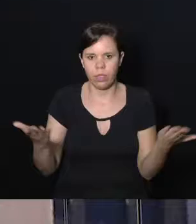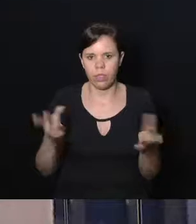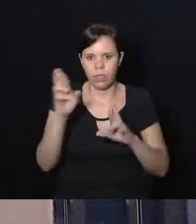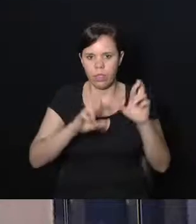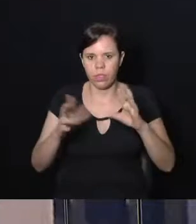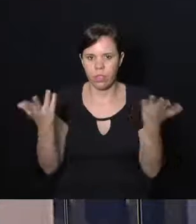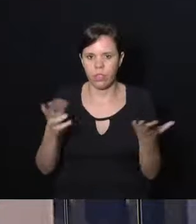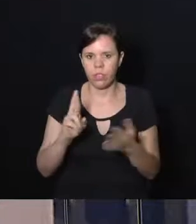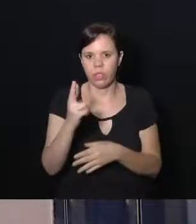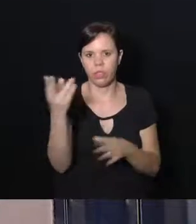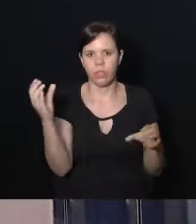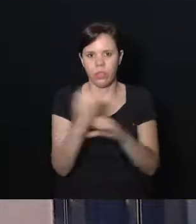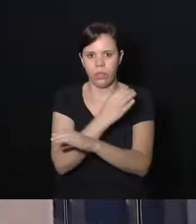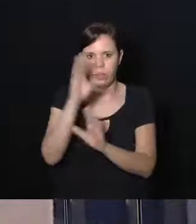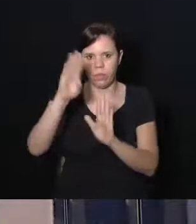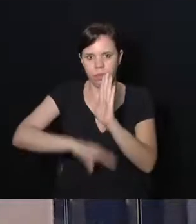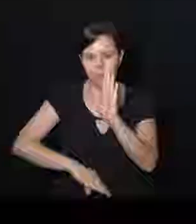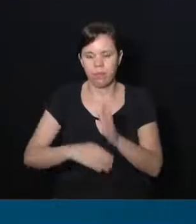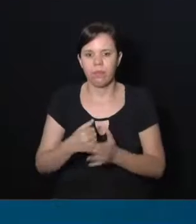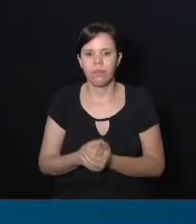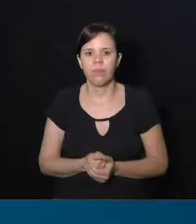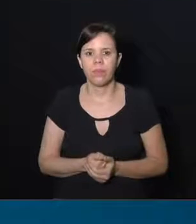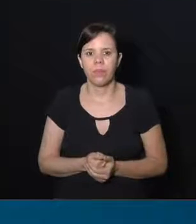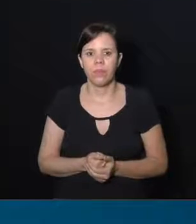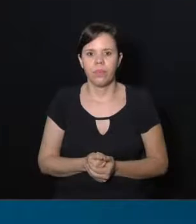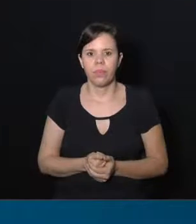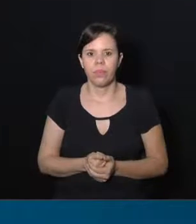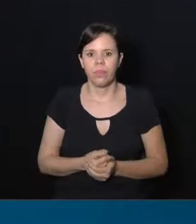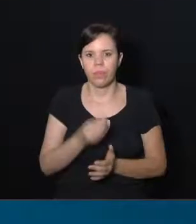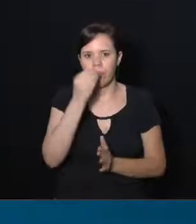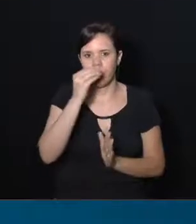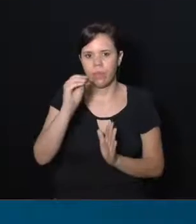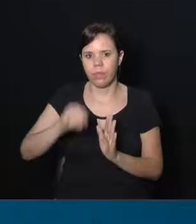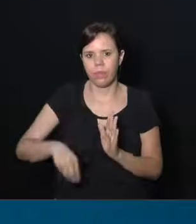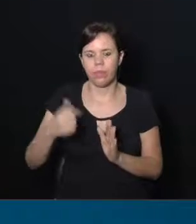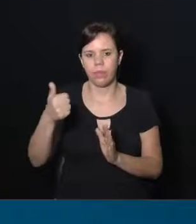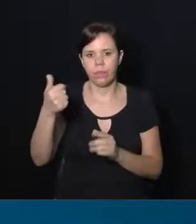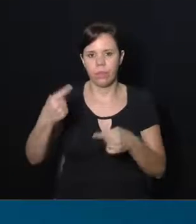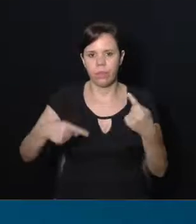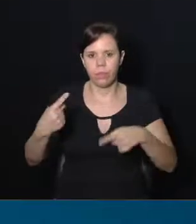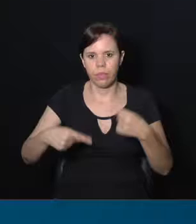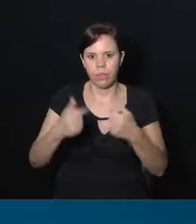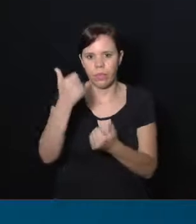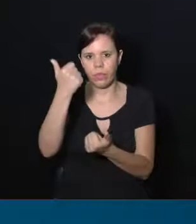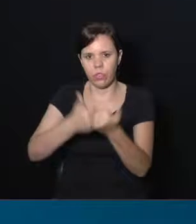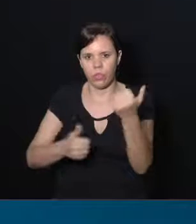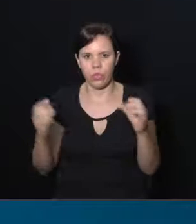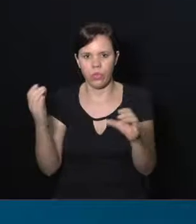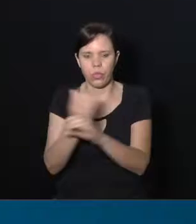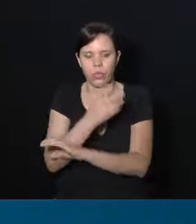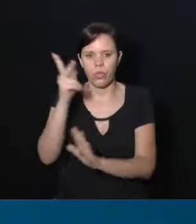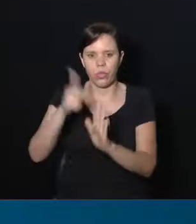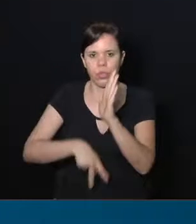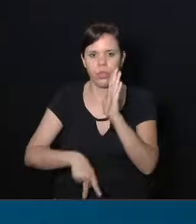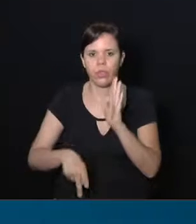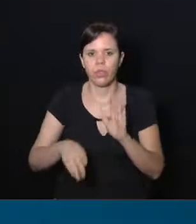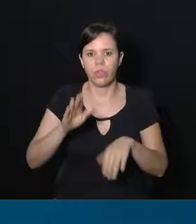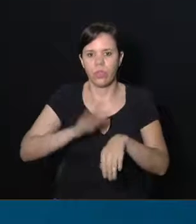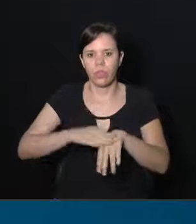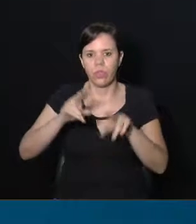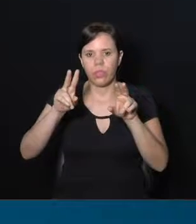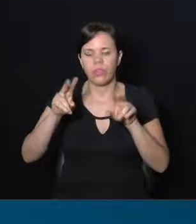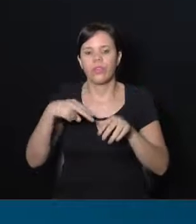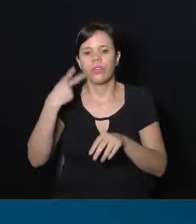agora o resultado completo da pauta. Rejeitado em primeira discussão substitutivo total ao projeto de lei de autoria do